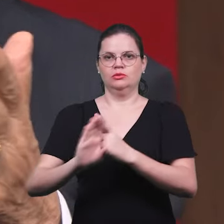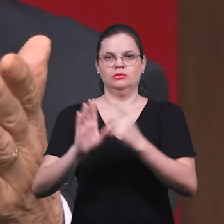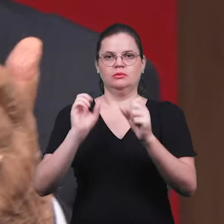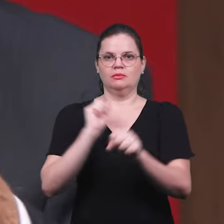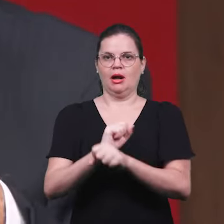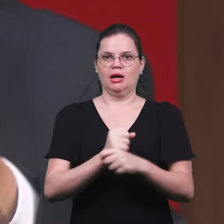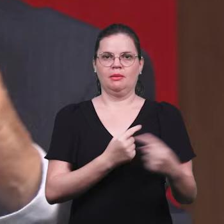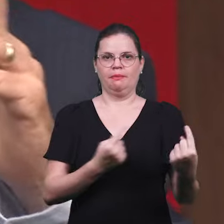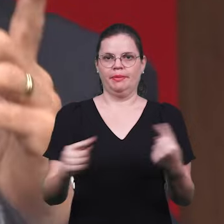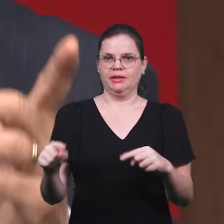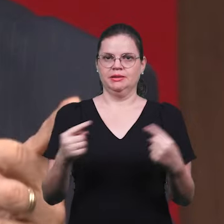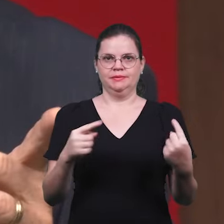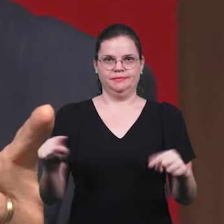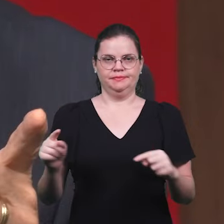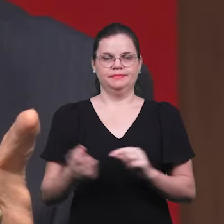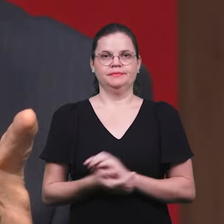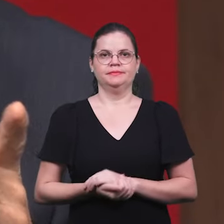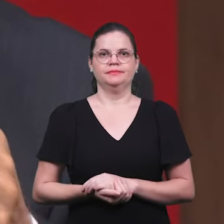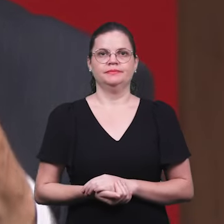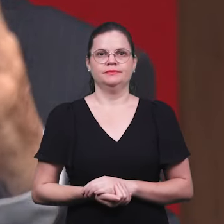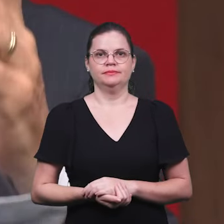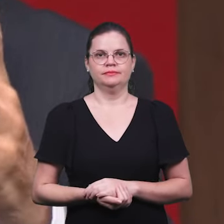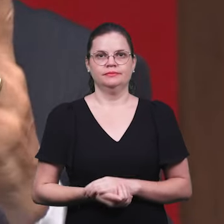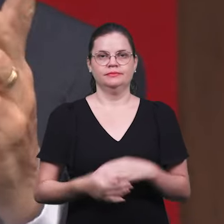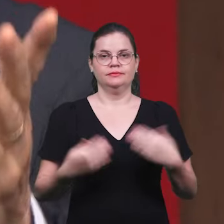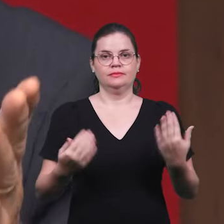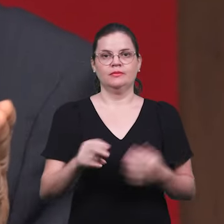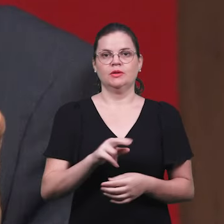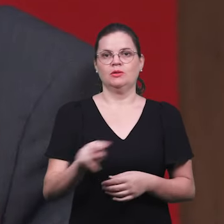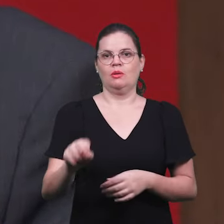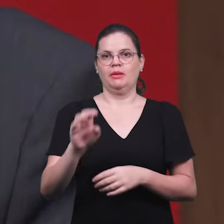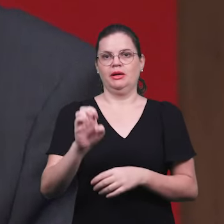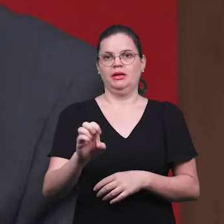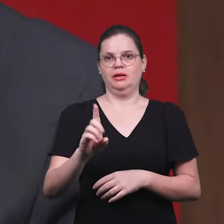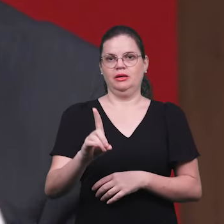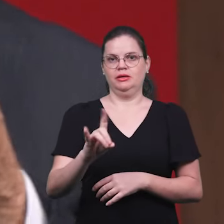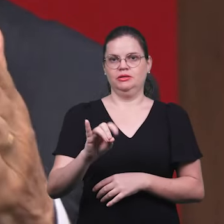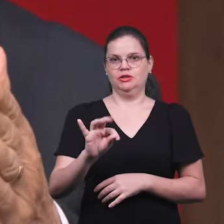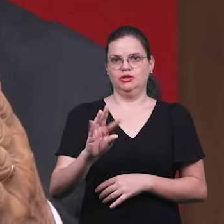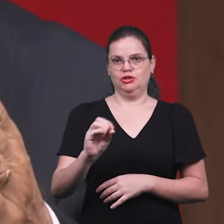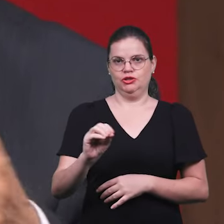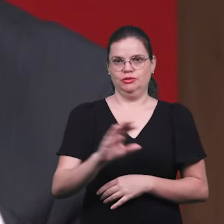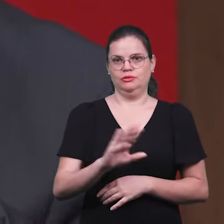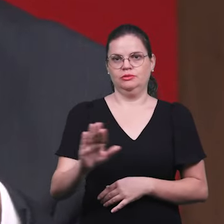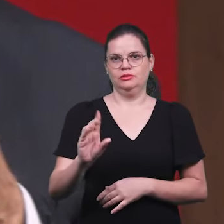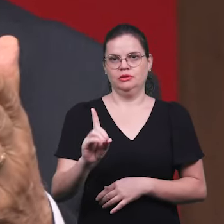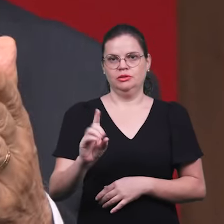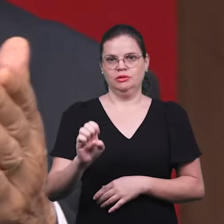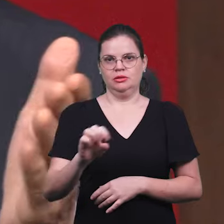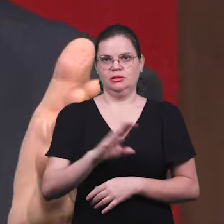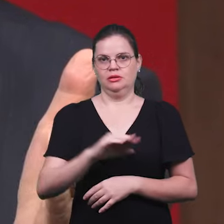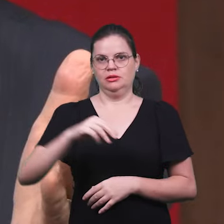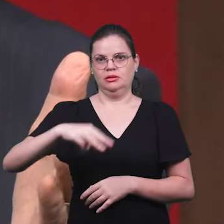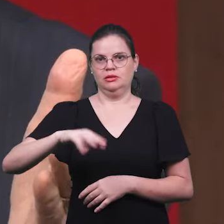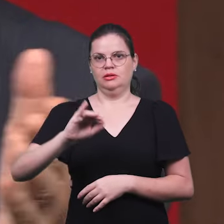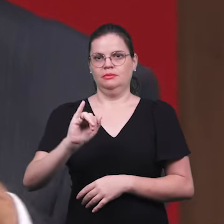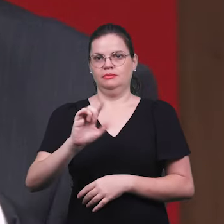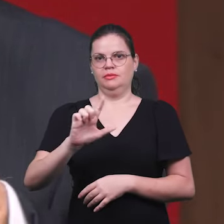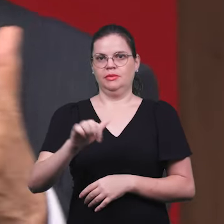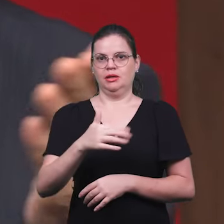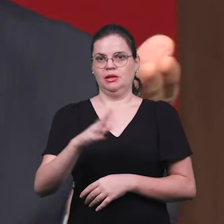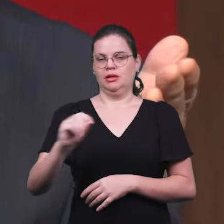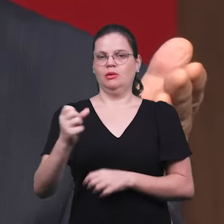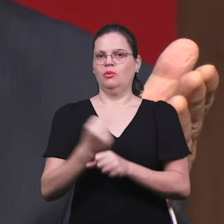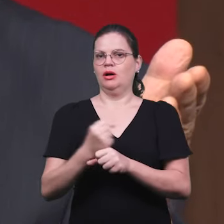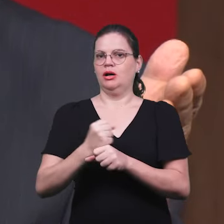seja, então, gravar bem o nome, né? O Edito de Milão. Exatamente. O Edito de Milão, 313, né? 313,